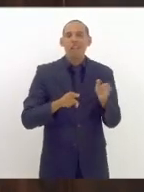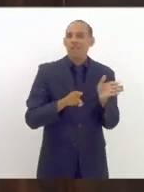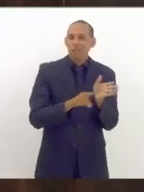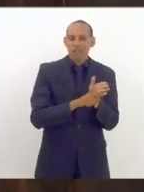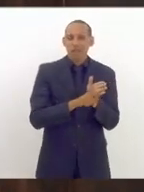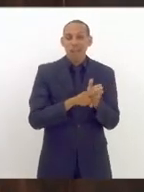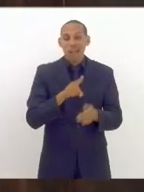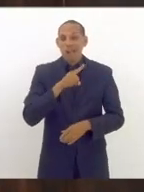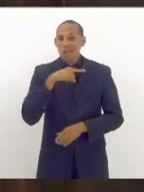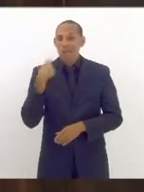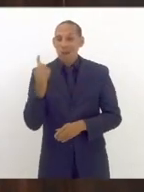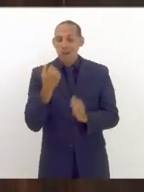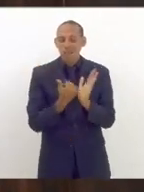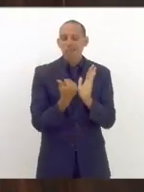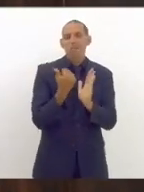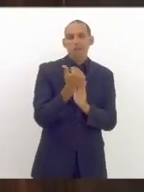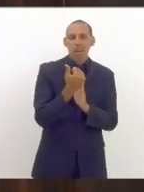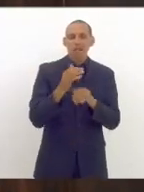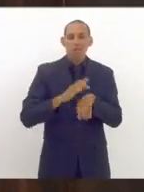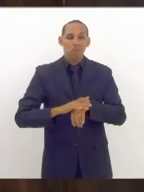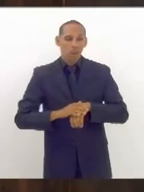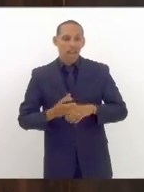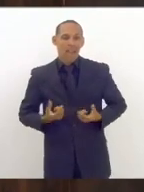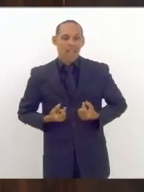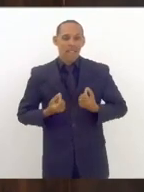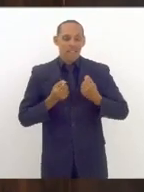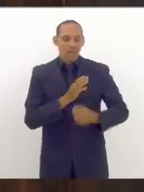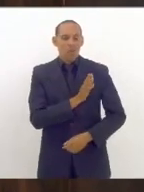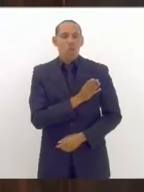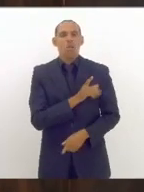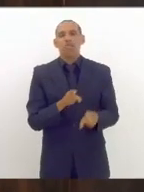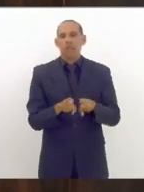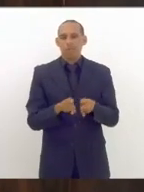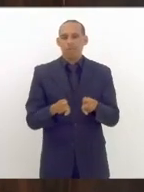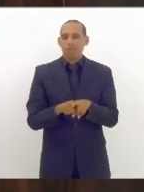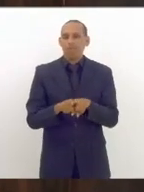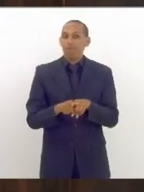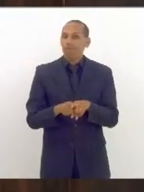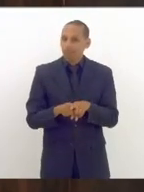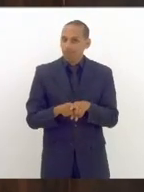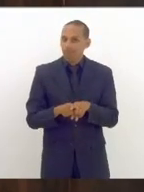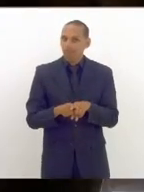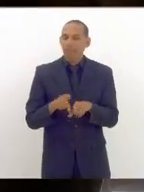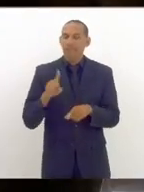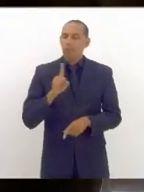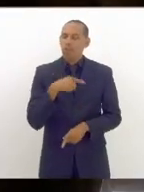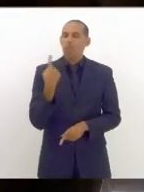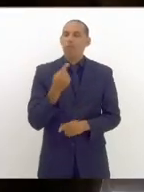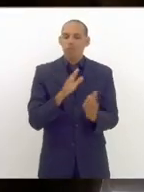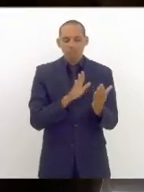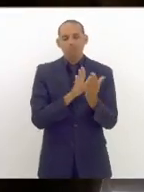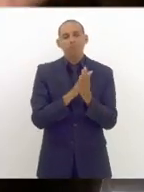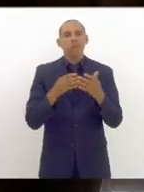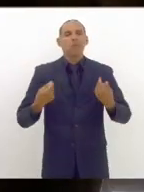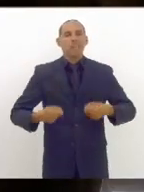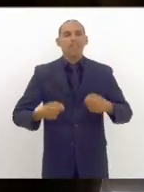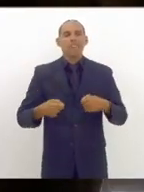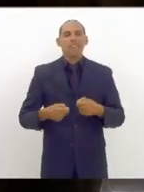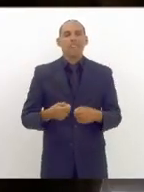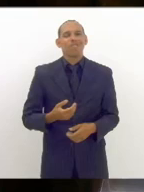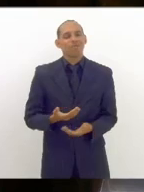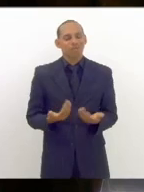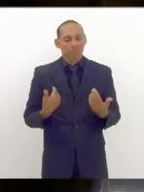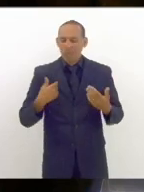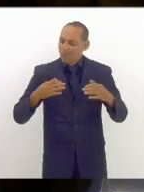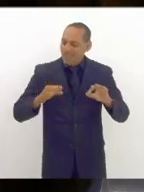se morre de câncer e doenças cardiovasculares. Essa é uma agenda que a gente precisa enfrentar. E, querido amigo, e